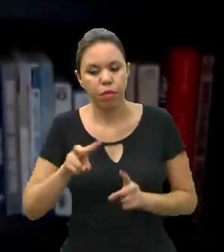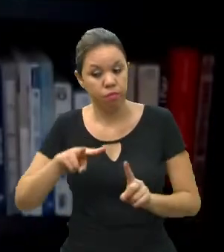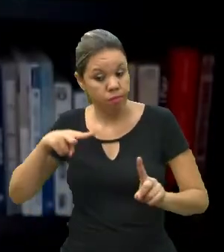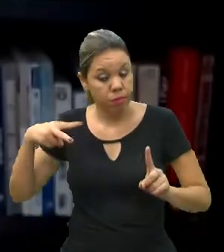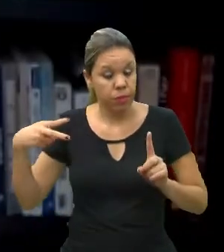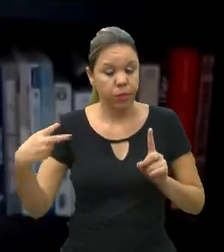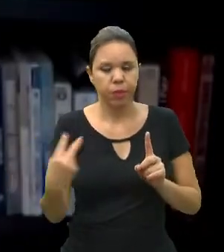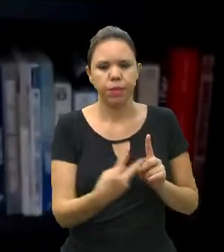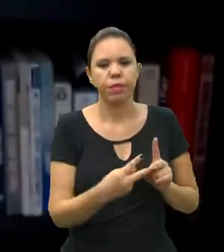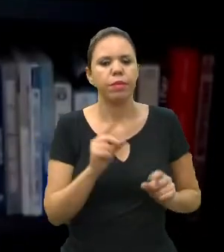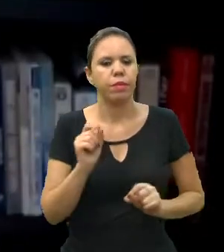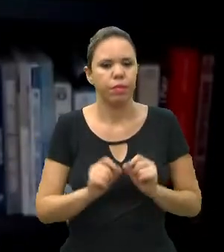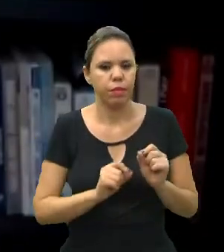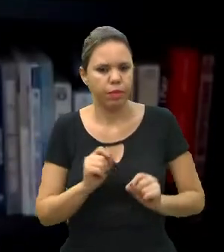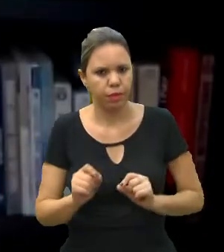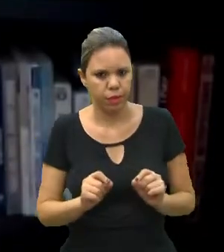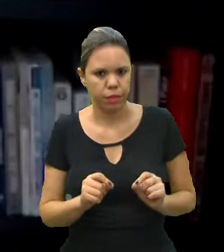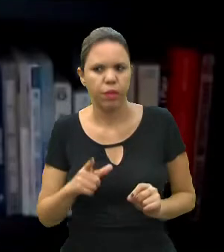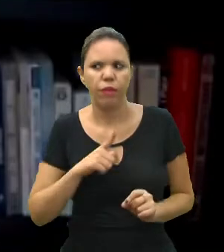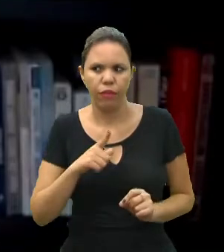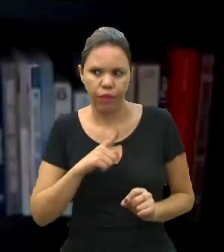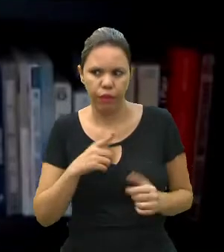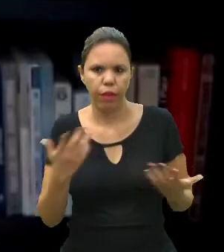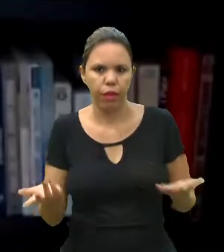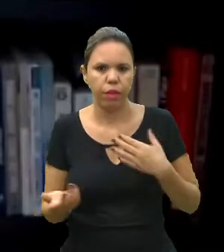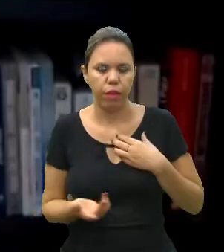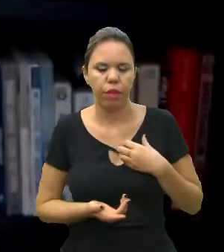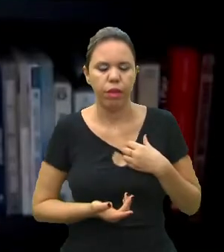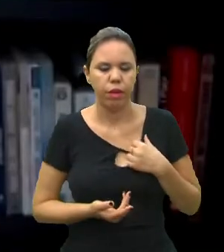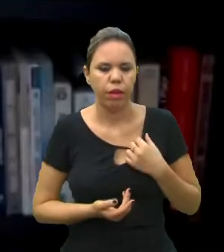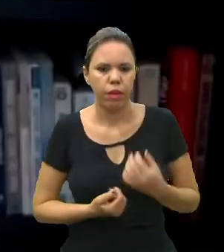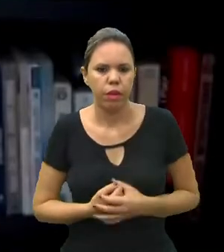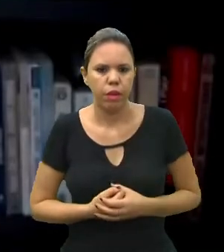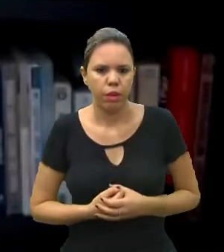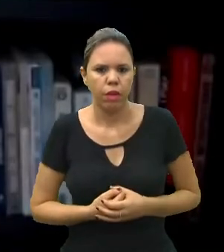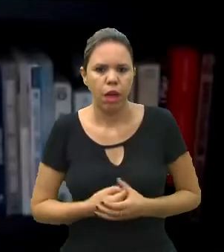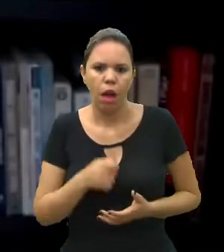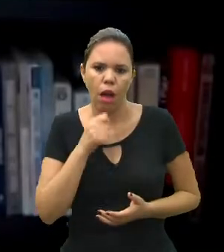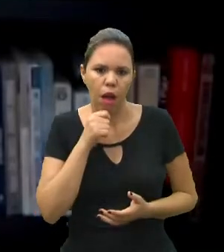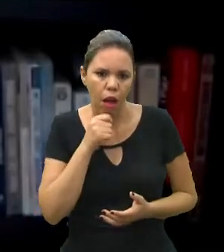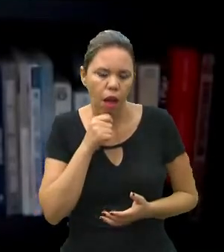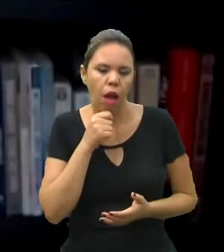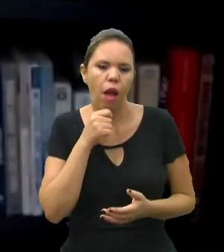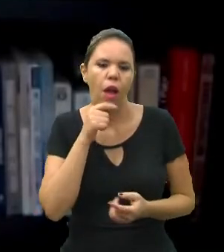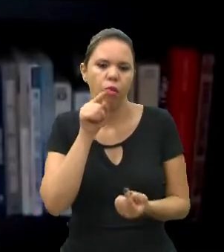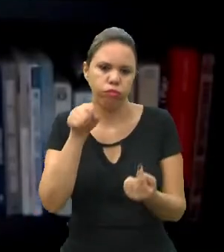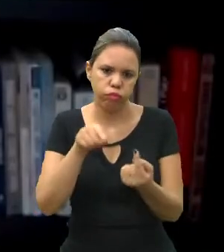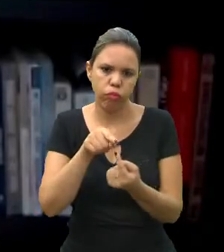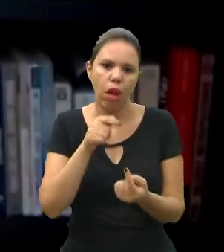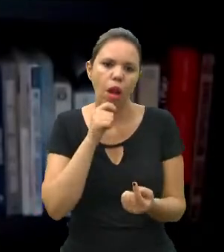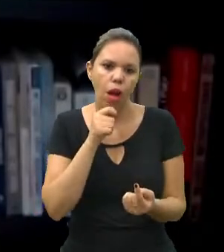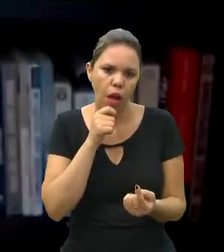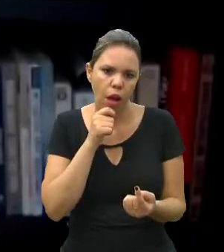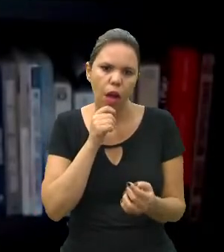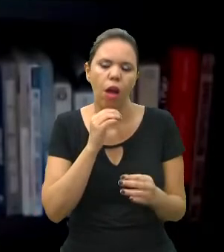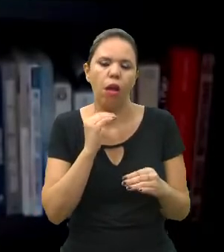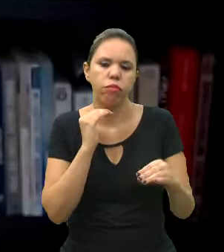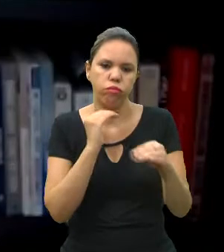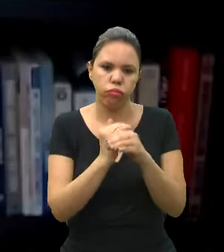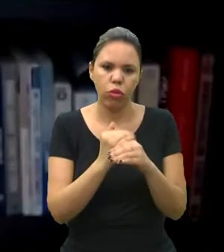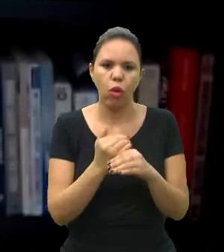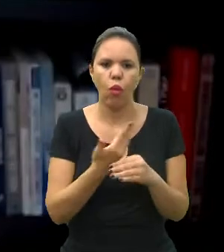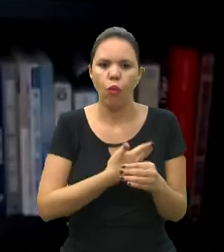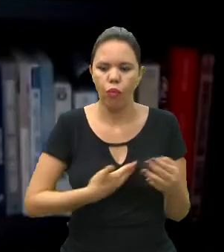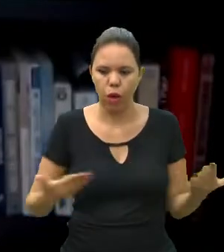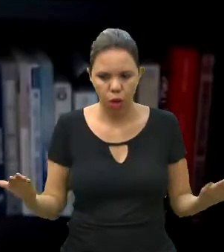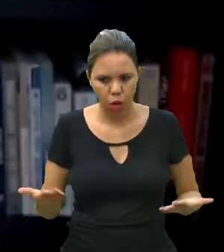nossa perspectiva é de que vai haver um alinhamento, ou deve haver um alinhamento com o